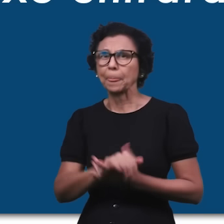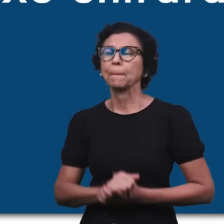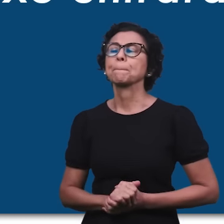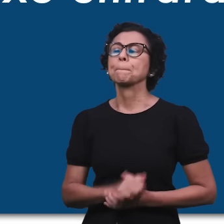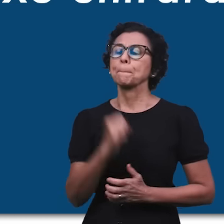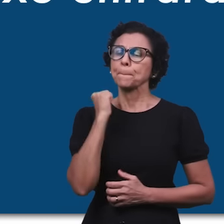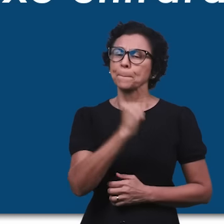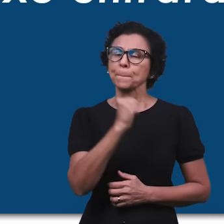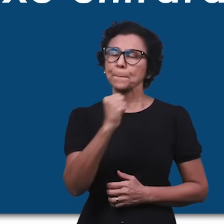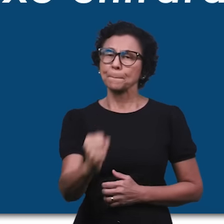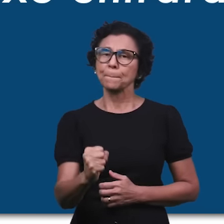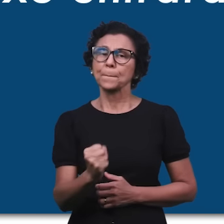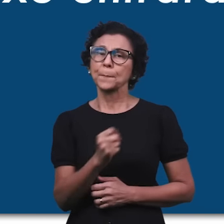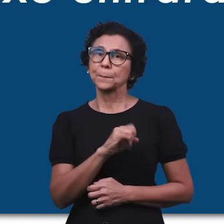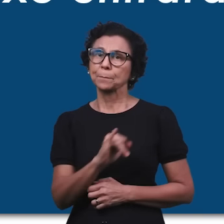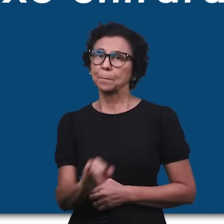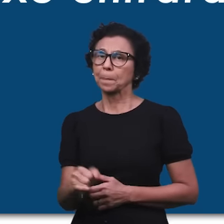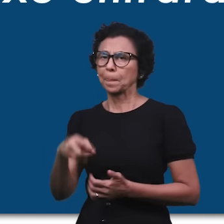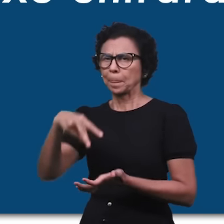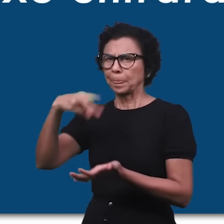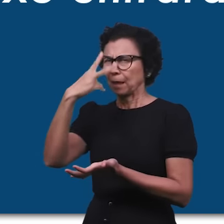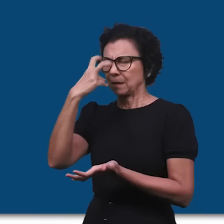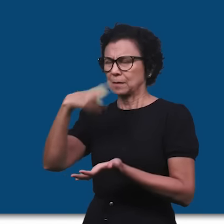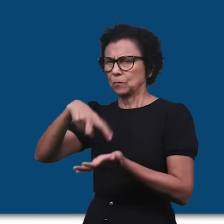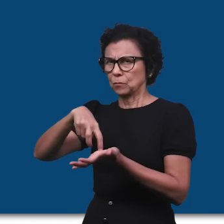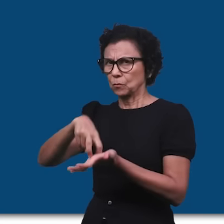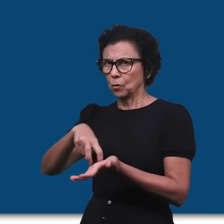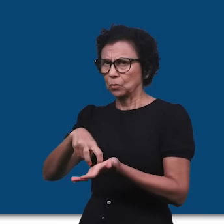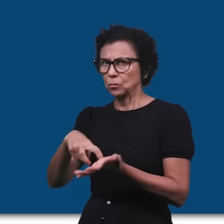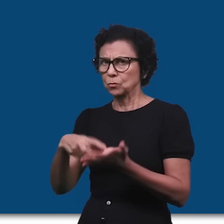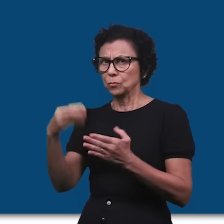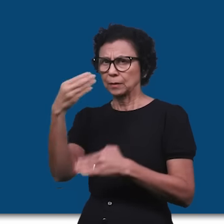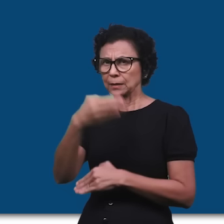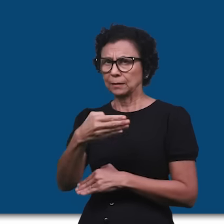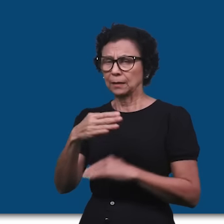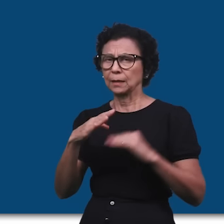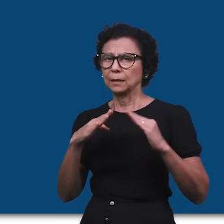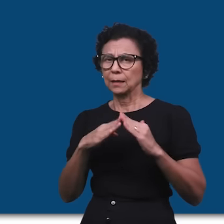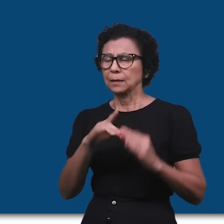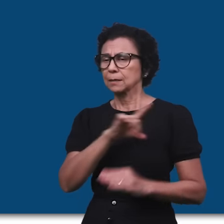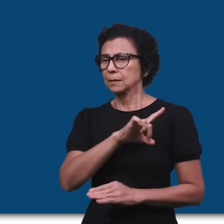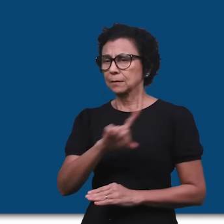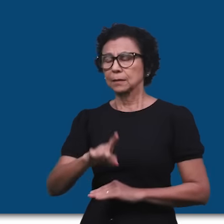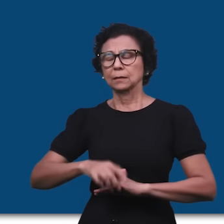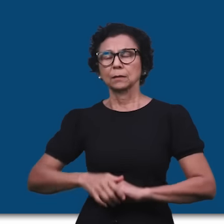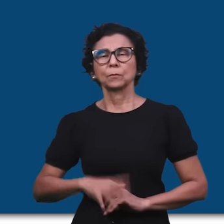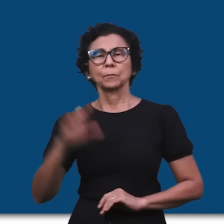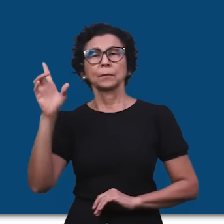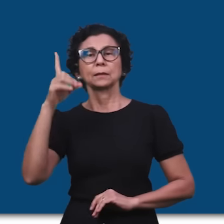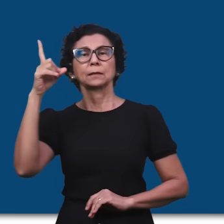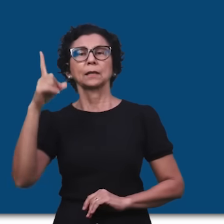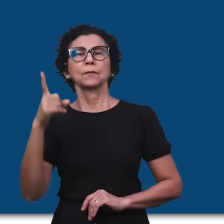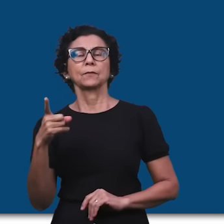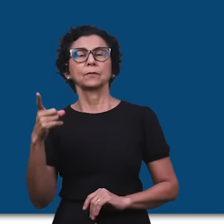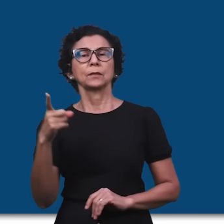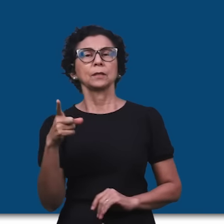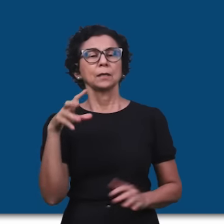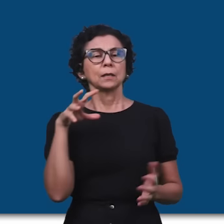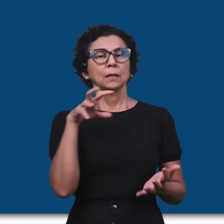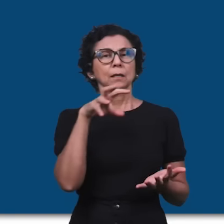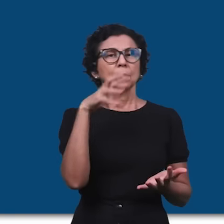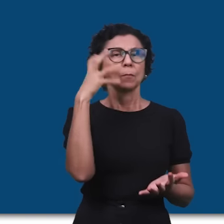se diz: nem cego nem coxo entrará nesta casa. Assim habitou Davi na fortaleza, e lhe chamou a cidade